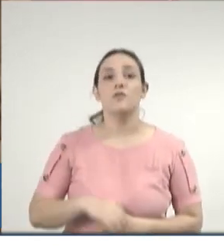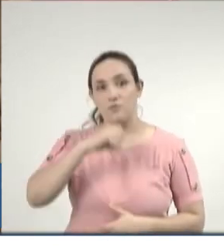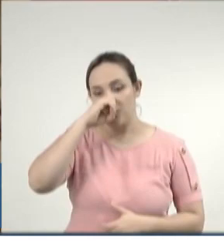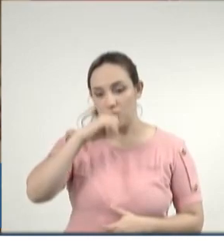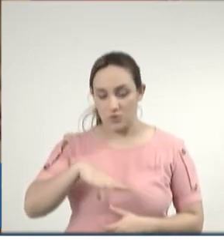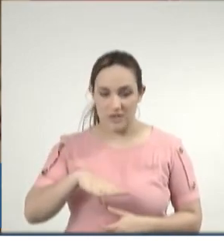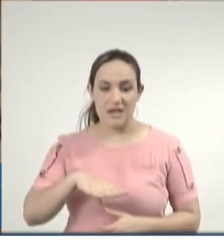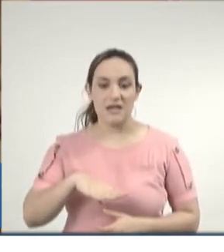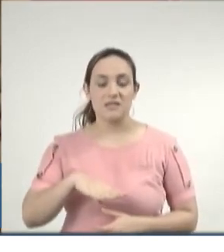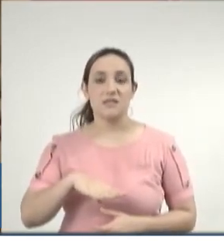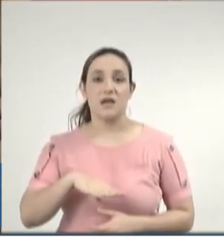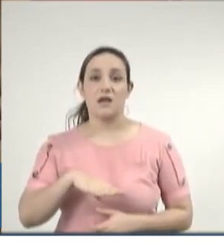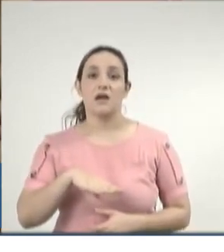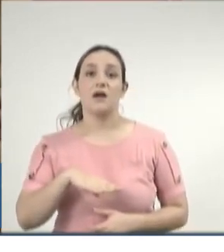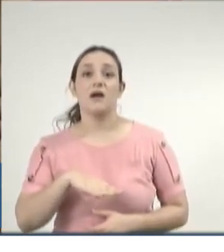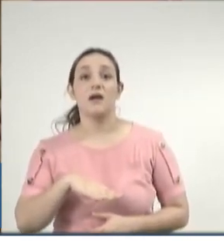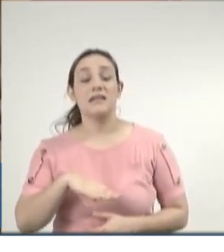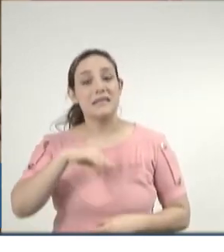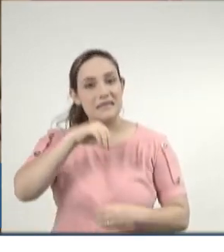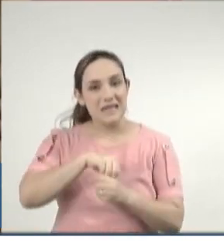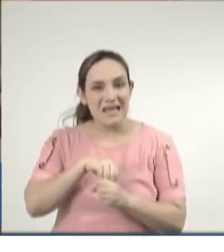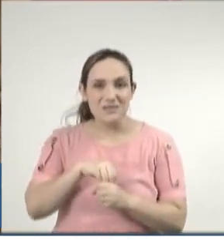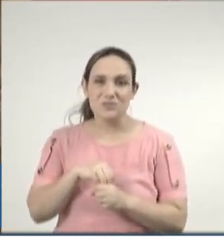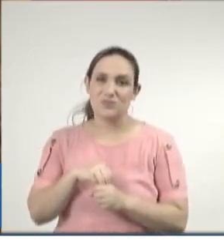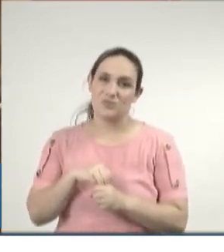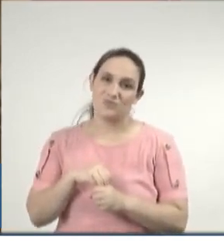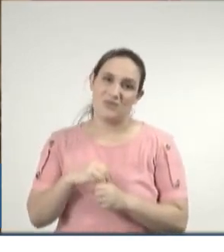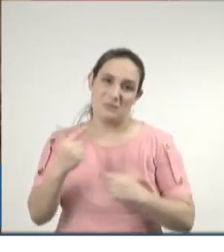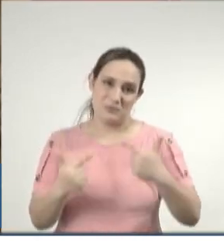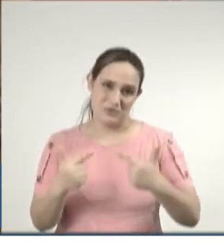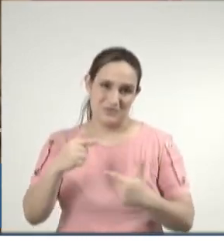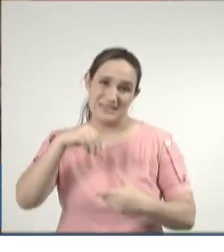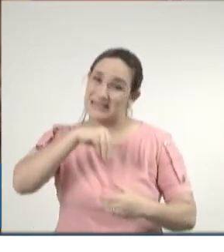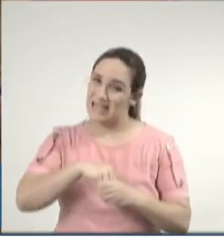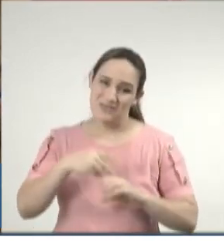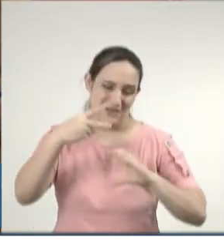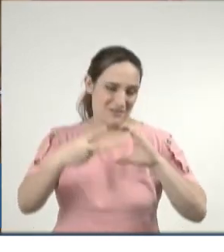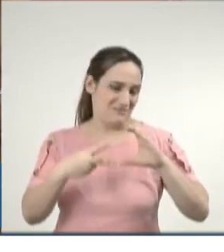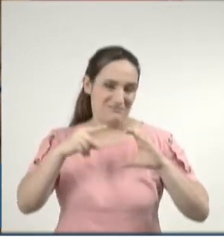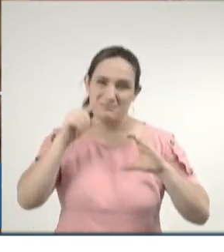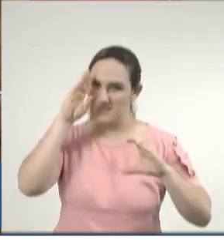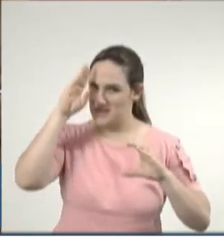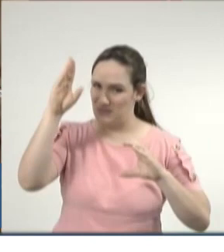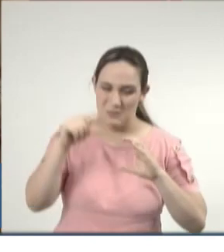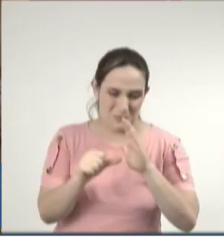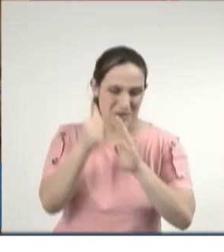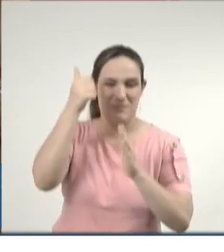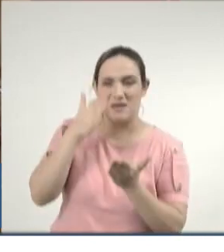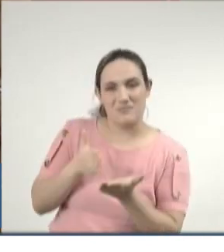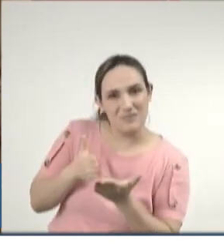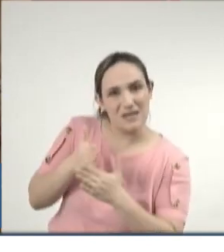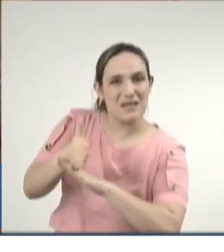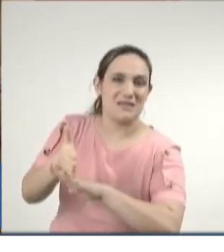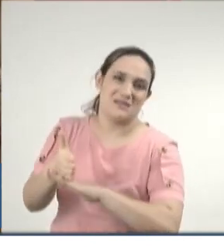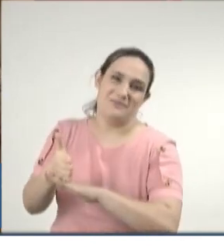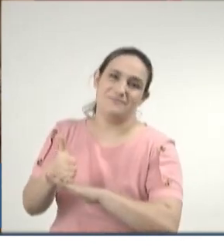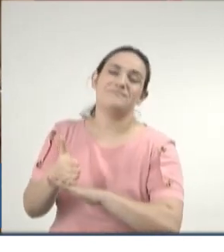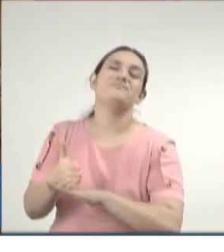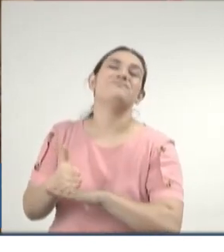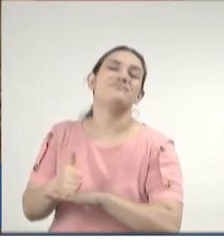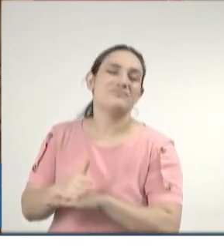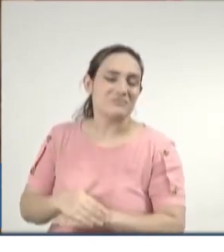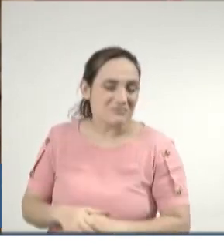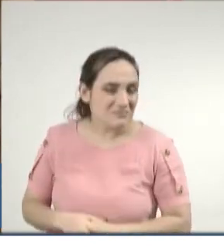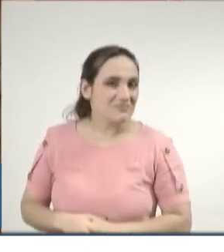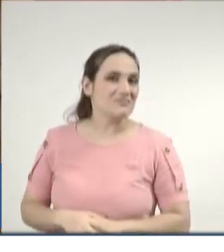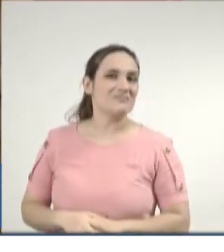gênero dentro da política, principalmente nas câmaras municipais, que eu creio que é a primeira experiência que a gente tem.